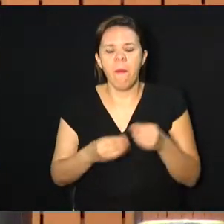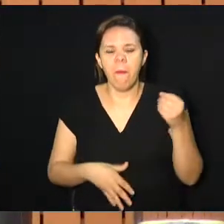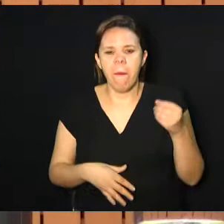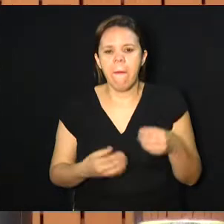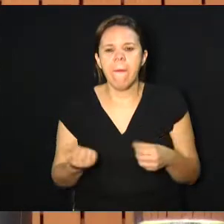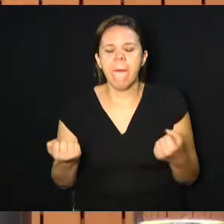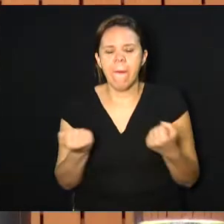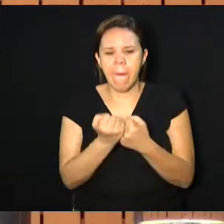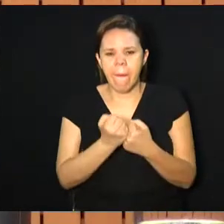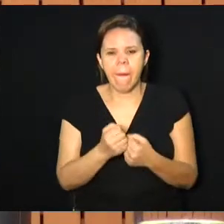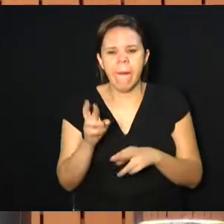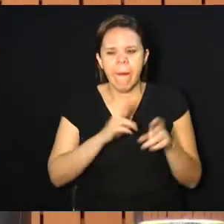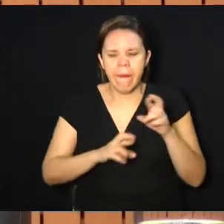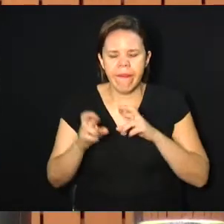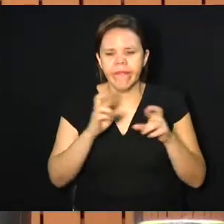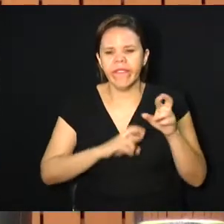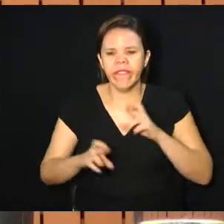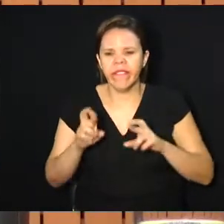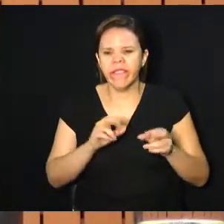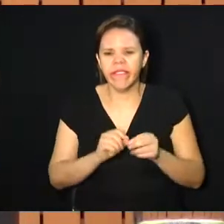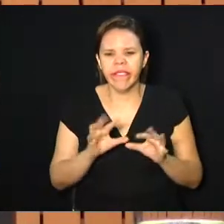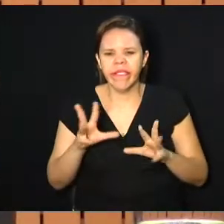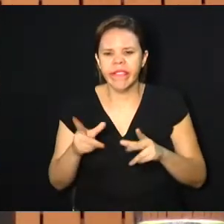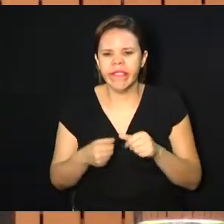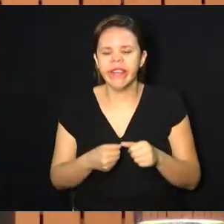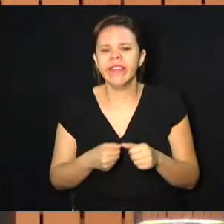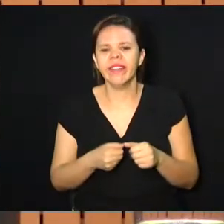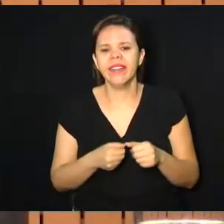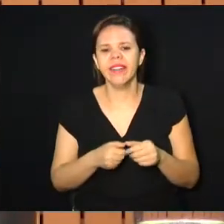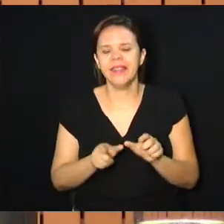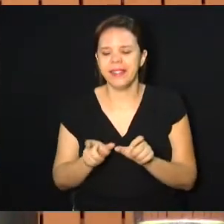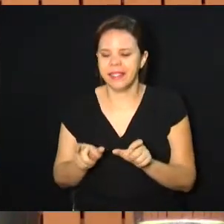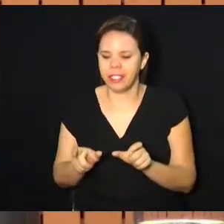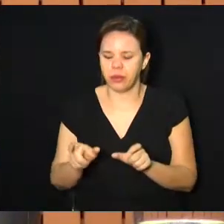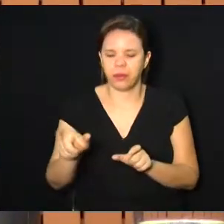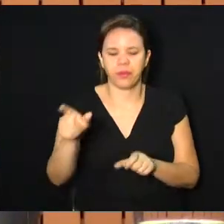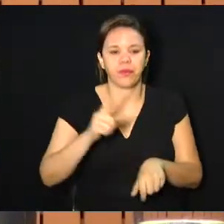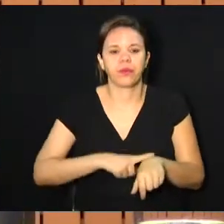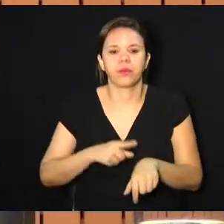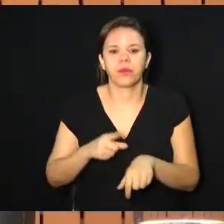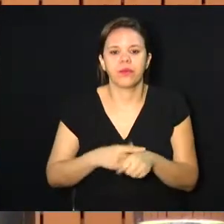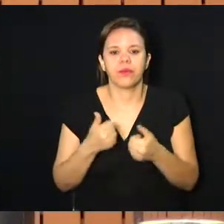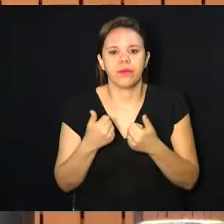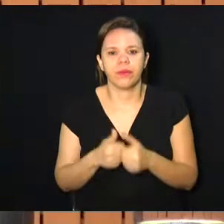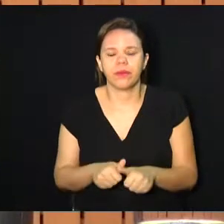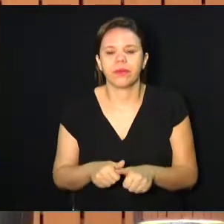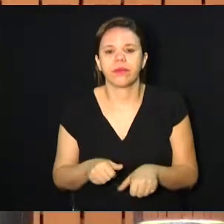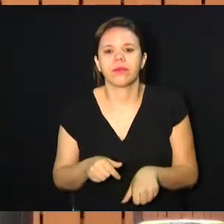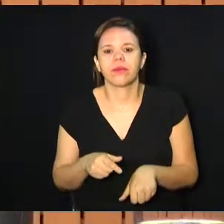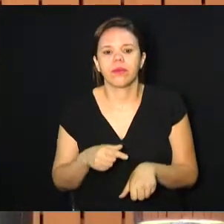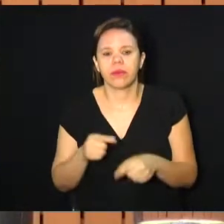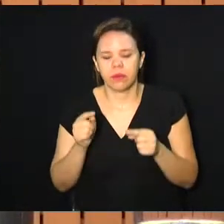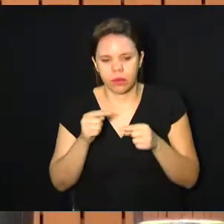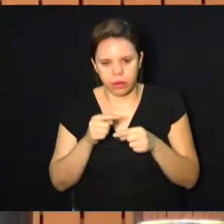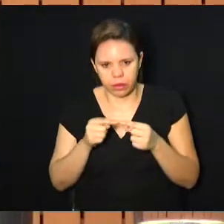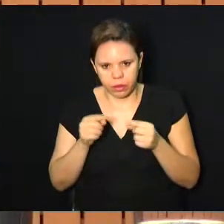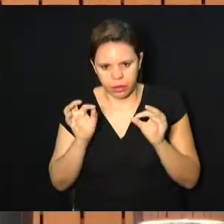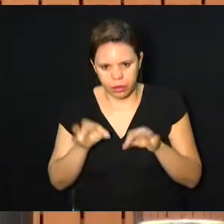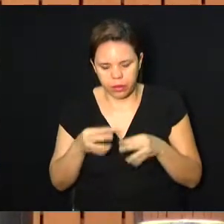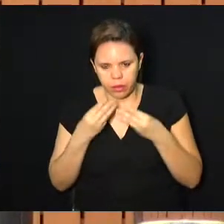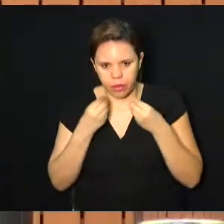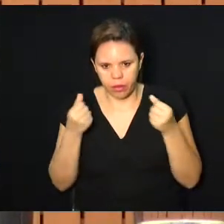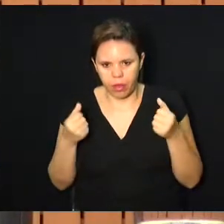ela fiscalizaria ali, no ponto do ônibus, o horário que o ônibus passou, se passou adequadamente, a qualidade